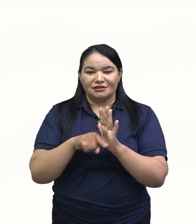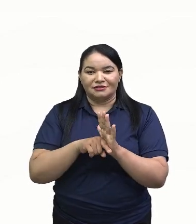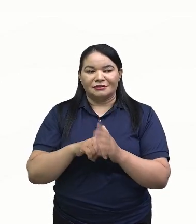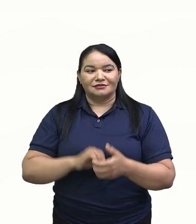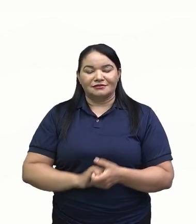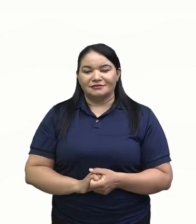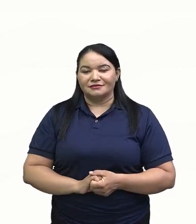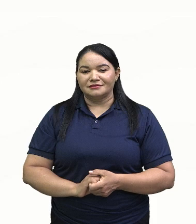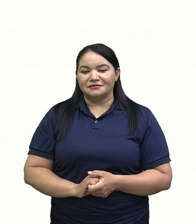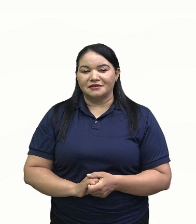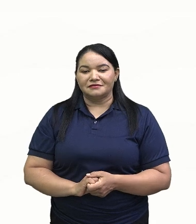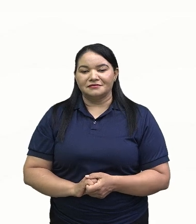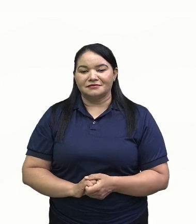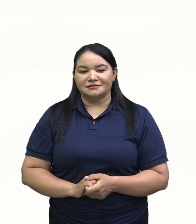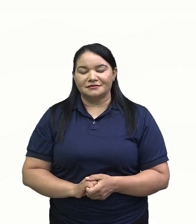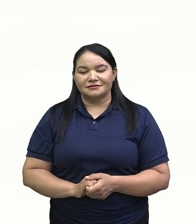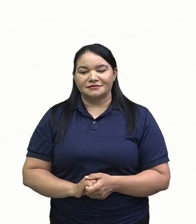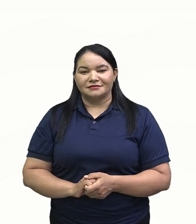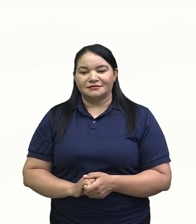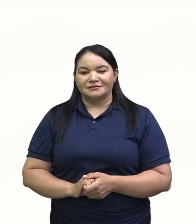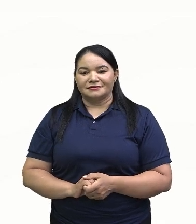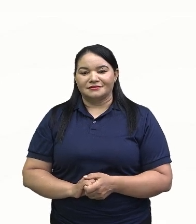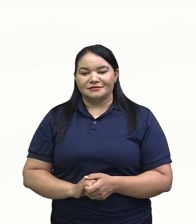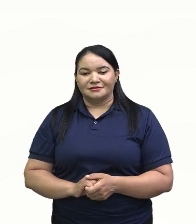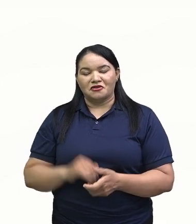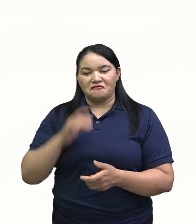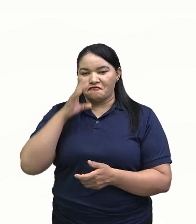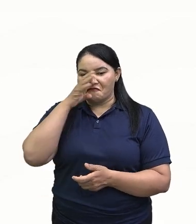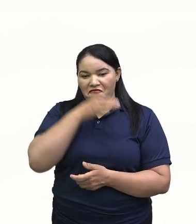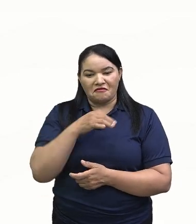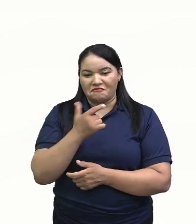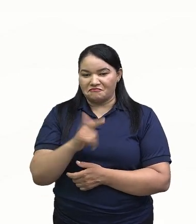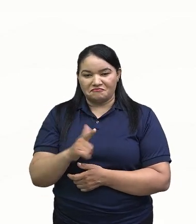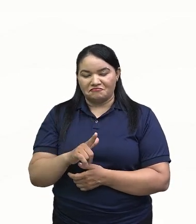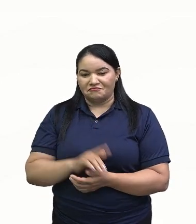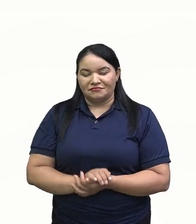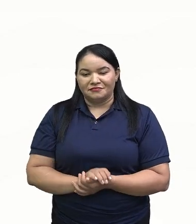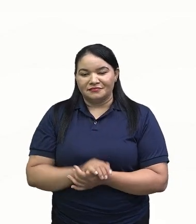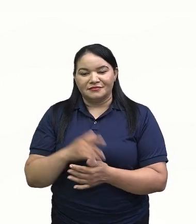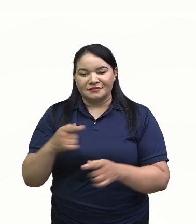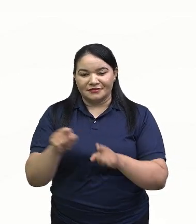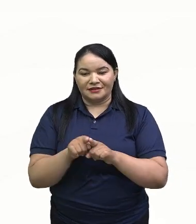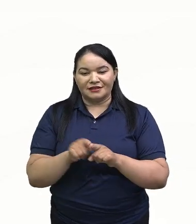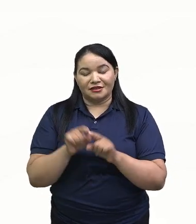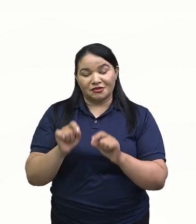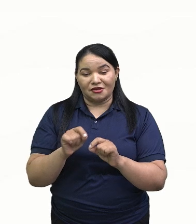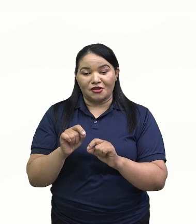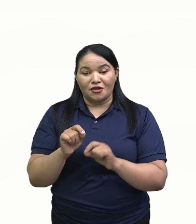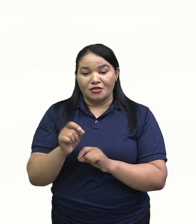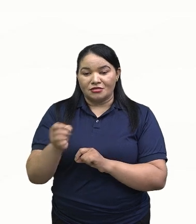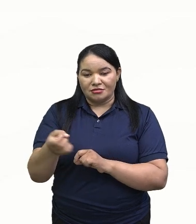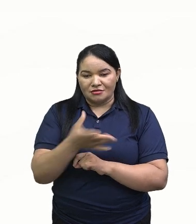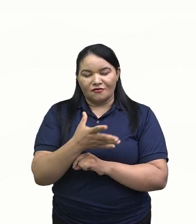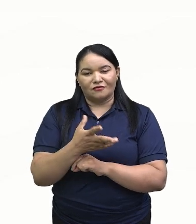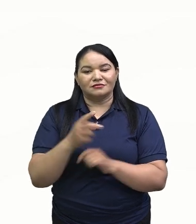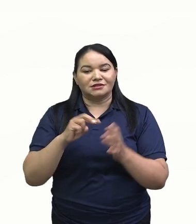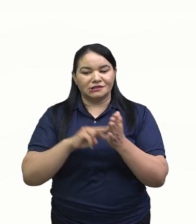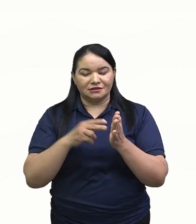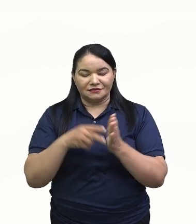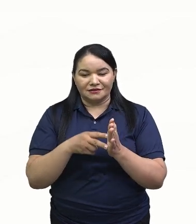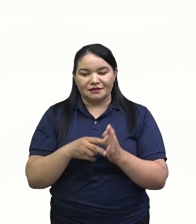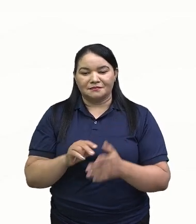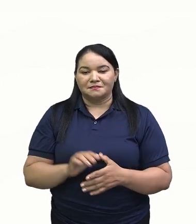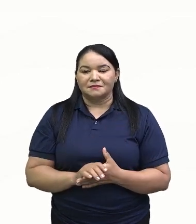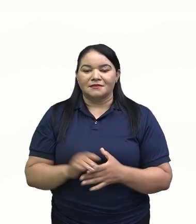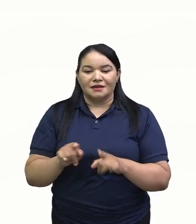Infiel, infidelidade, né? Então, vai estar ganhando um novo significado. E a